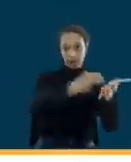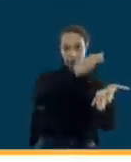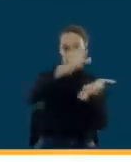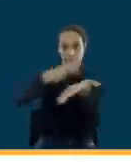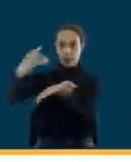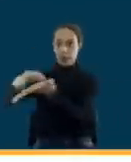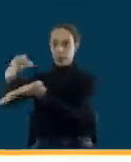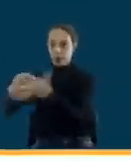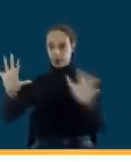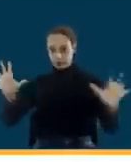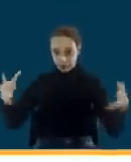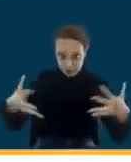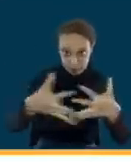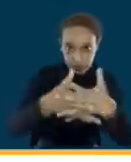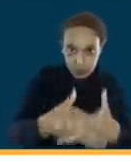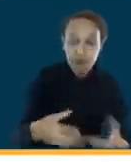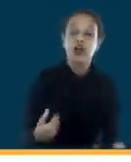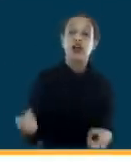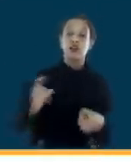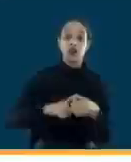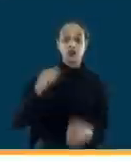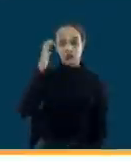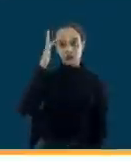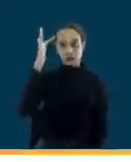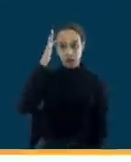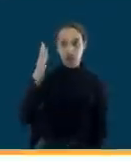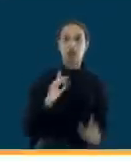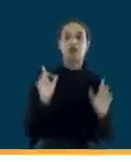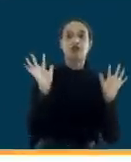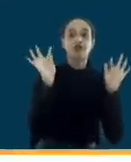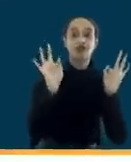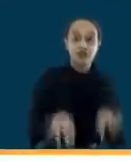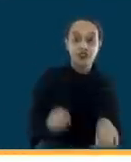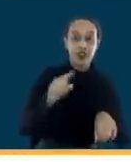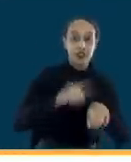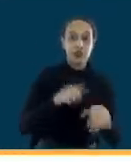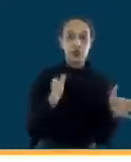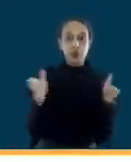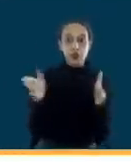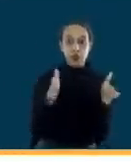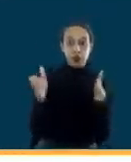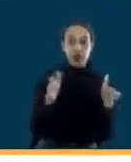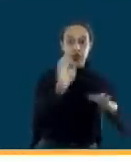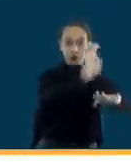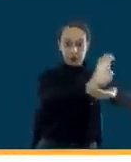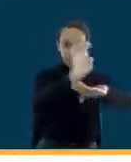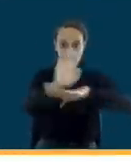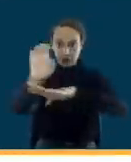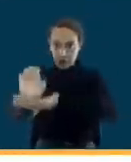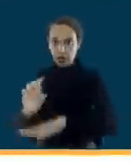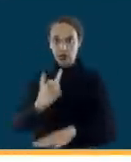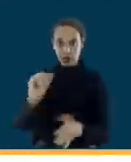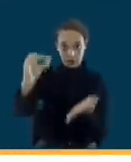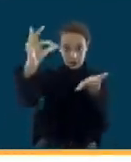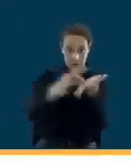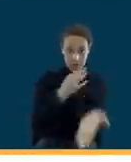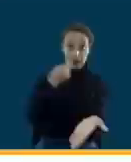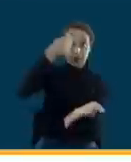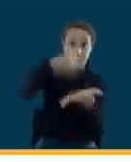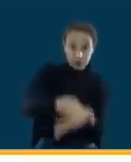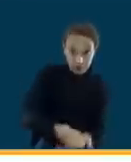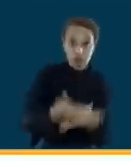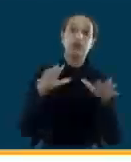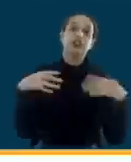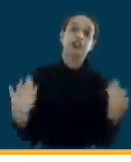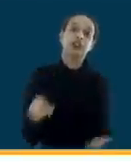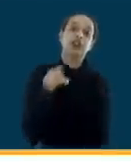trabalhadores. Aí, voltando ao raciocínio, no final de um prazo estabelecido pelos estados para o cadastramento e validação, ou seja, você não